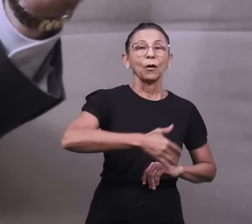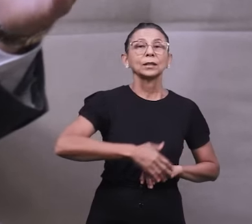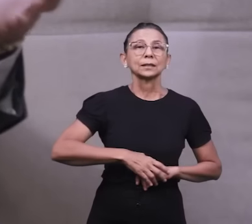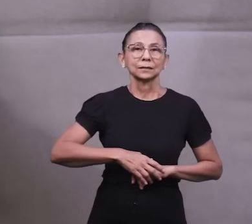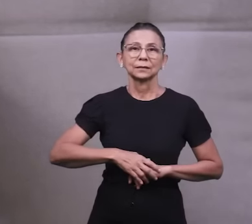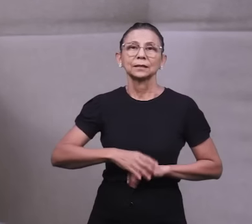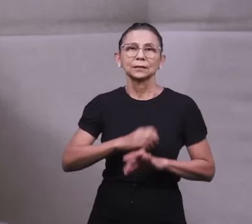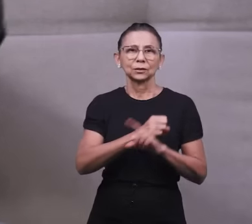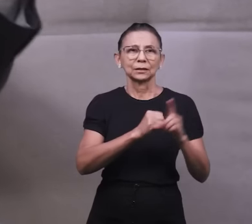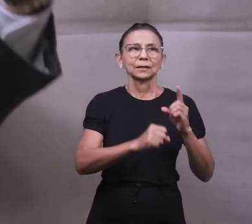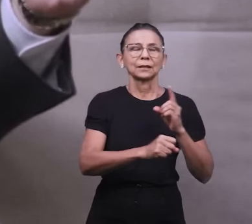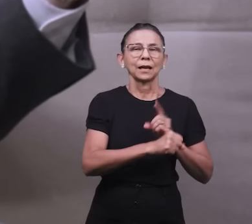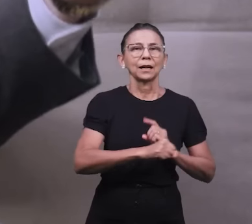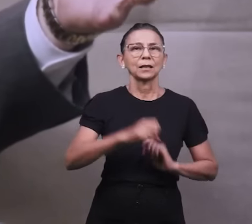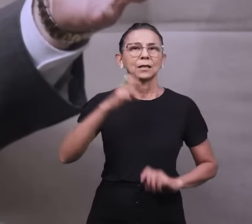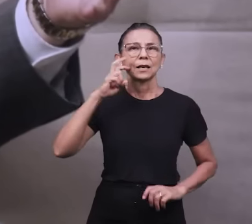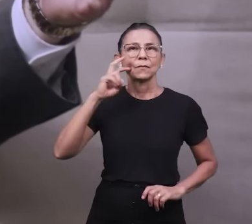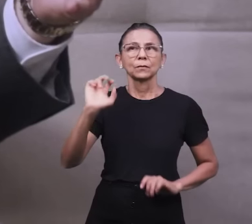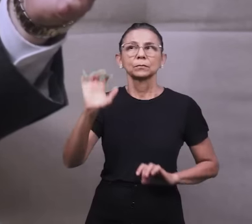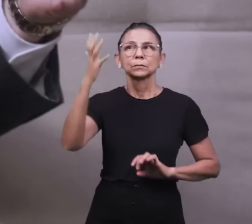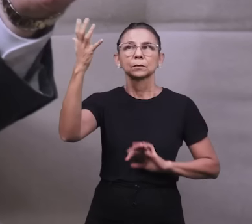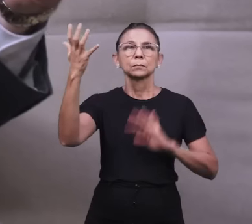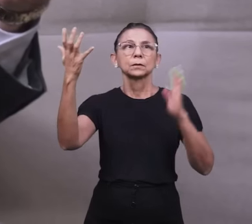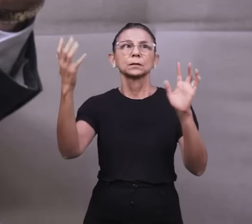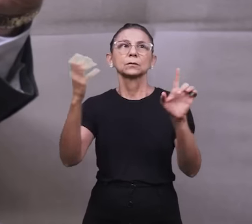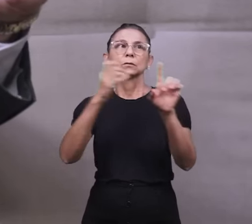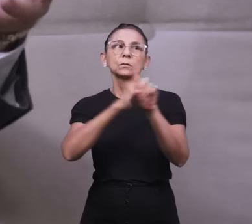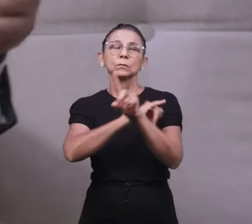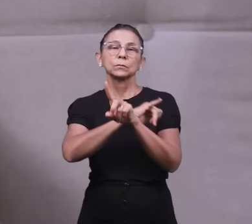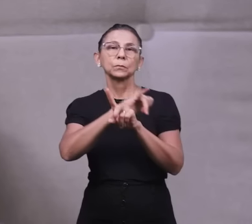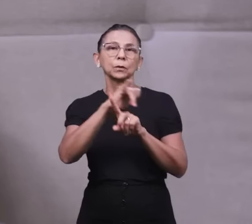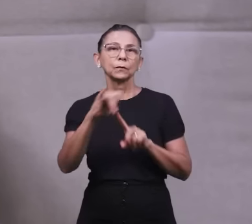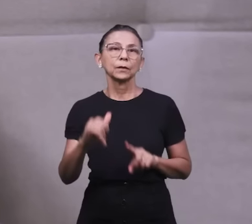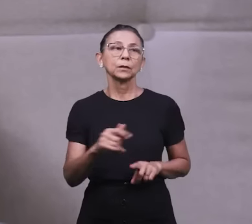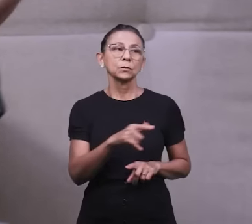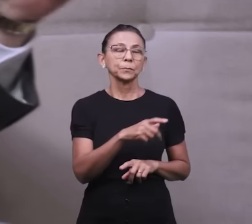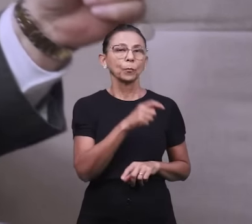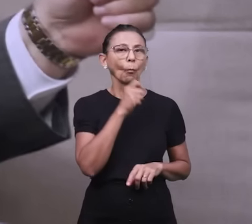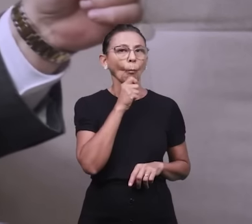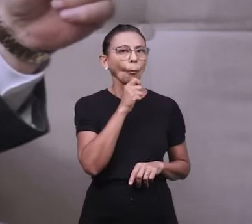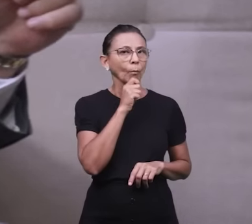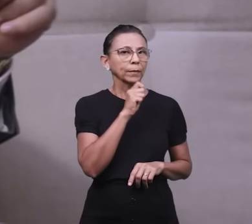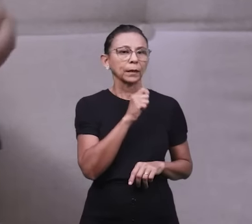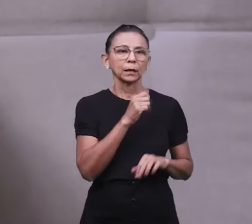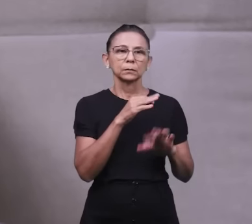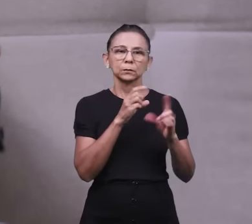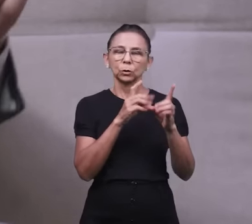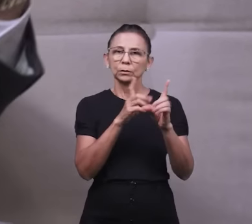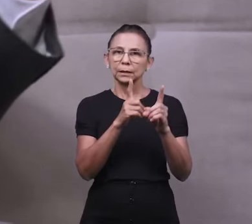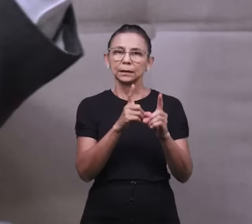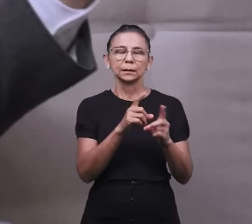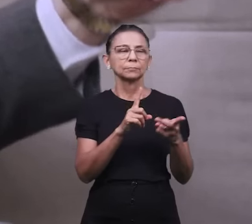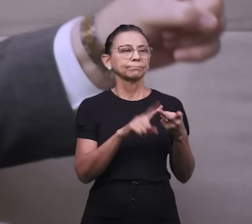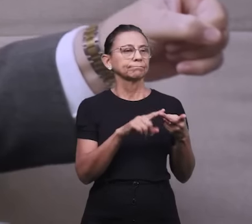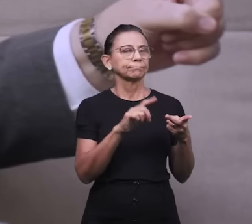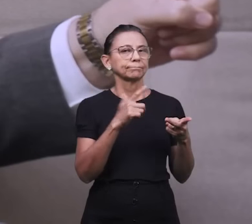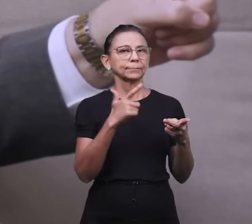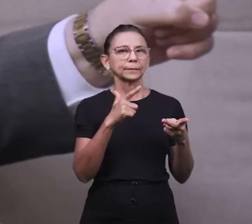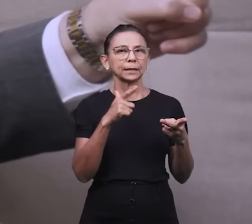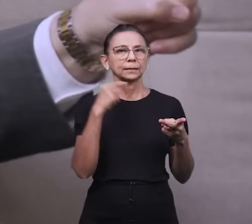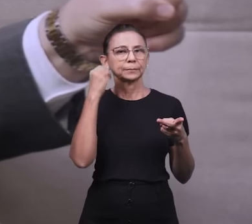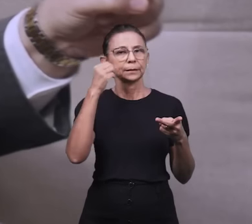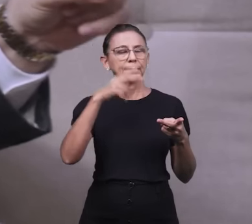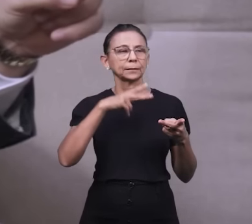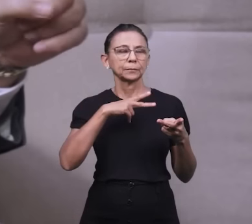proféticos acontecendo mas as pessoas por não ter a do por não ter experiência pessoal